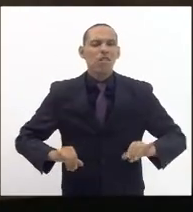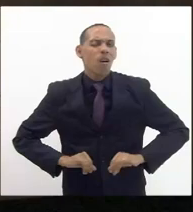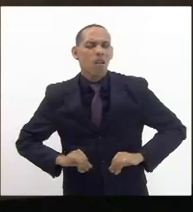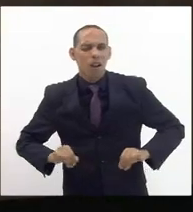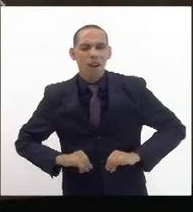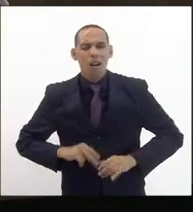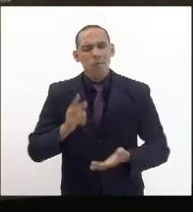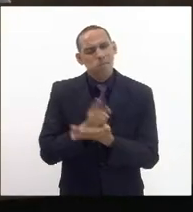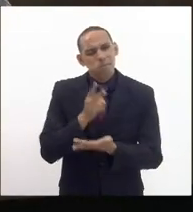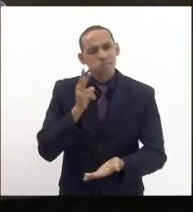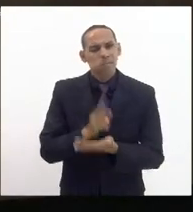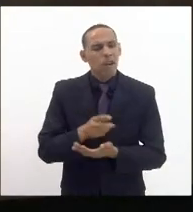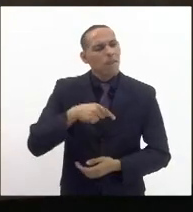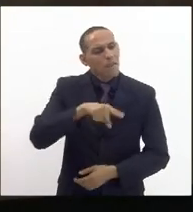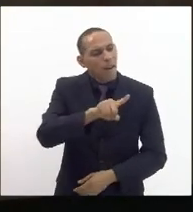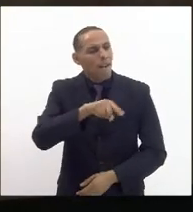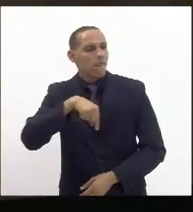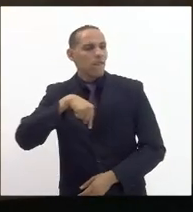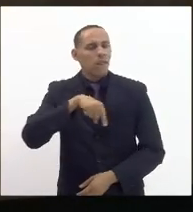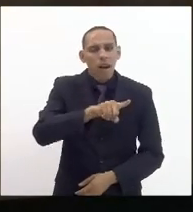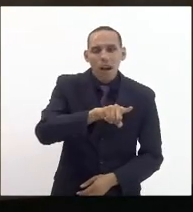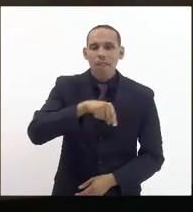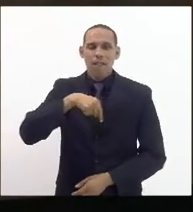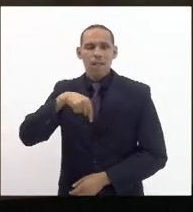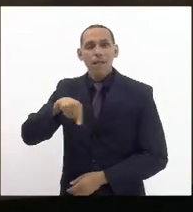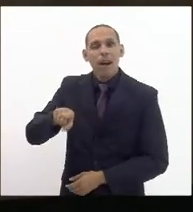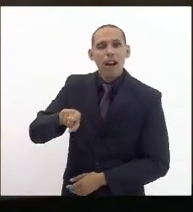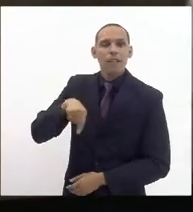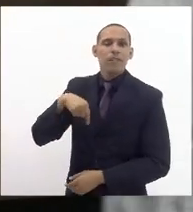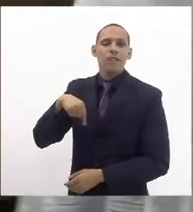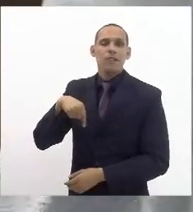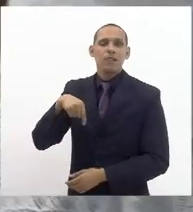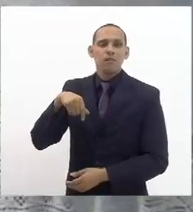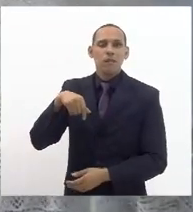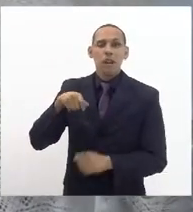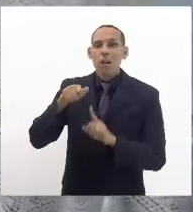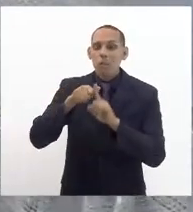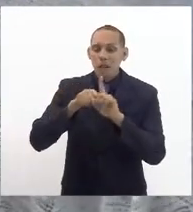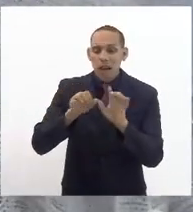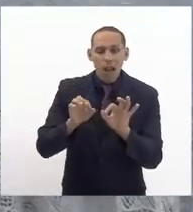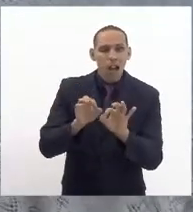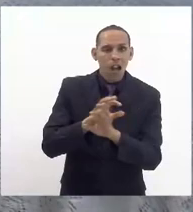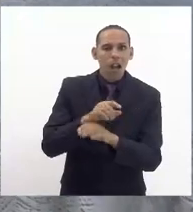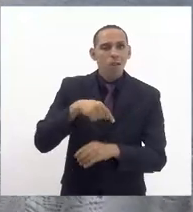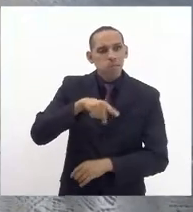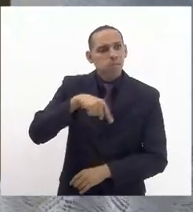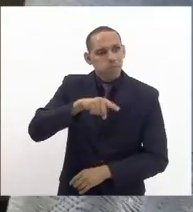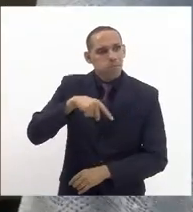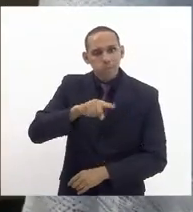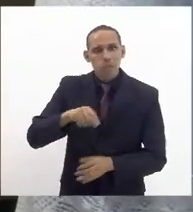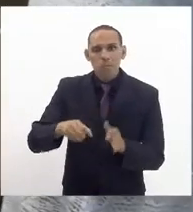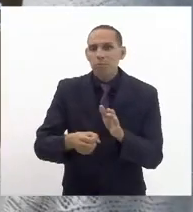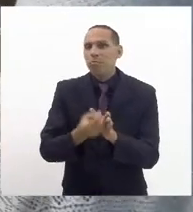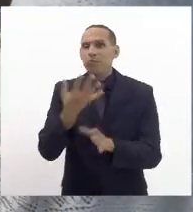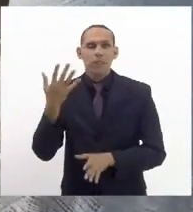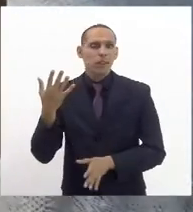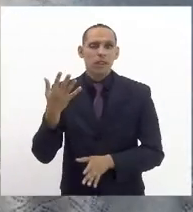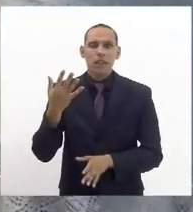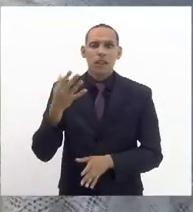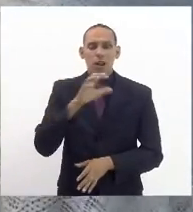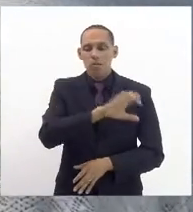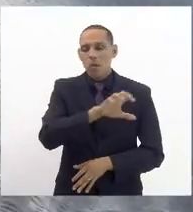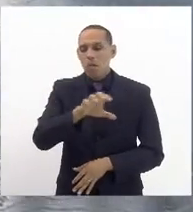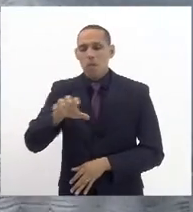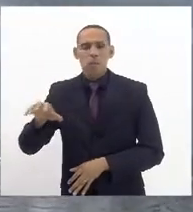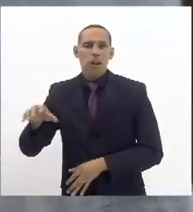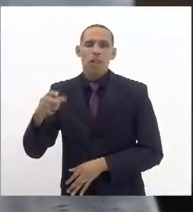de idas e vindas, como eu já falei, e que muitas das vezes chega o final do mês, vai 2, 3, 4 vezes nos locais de